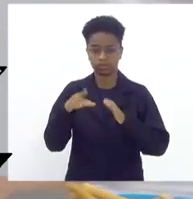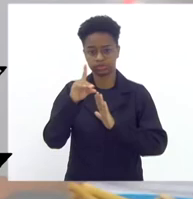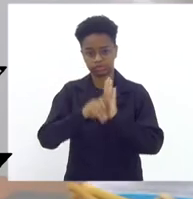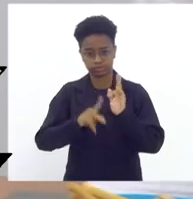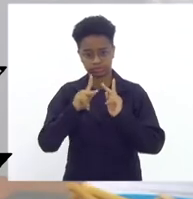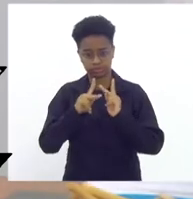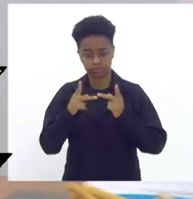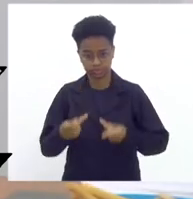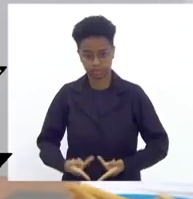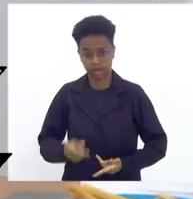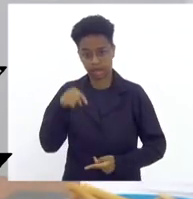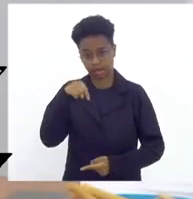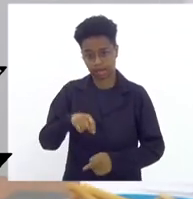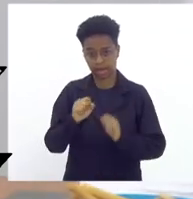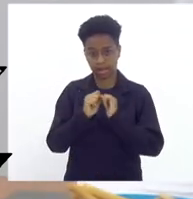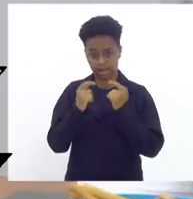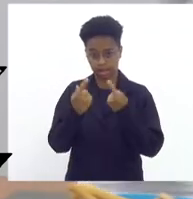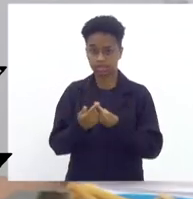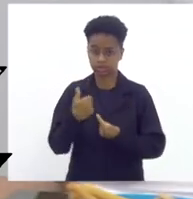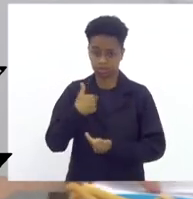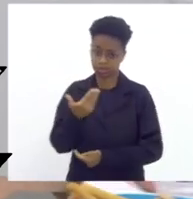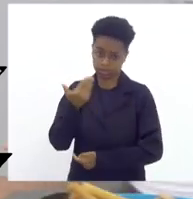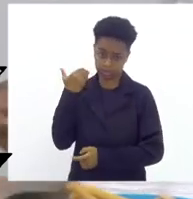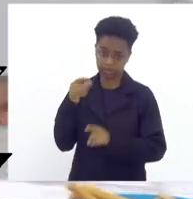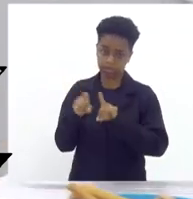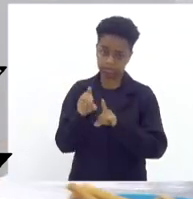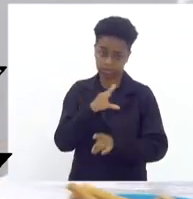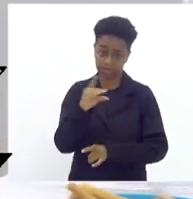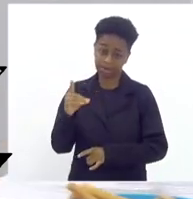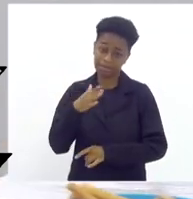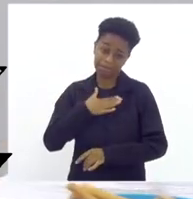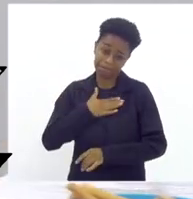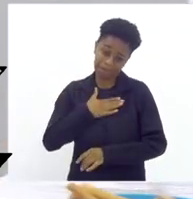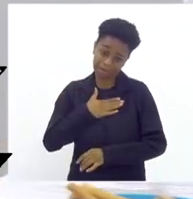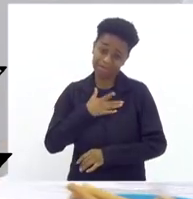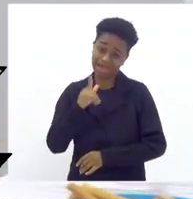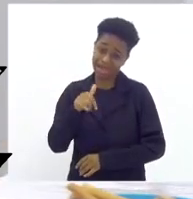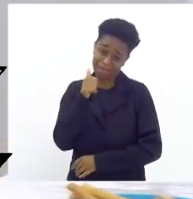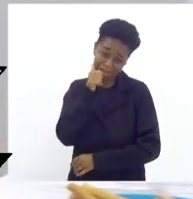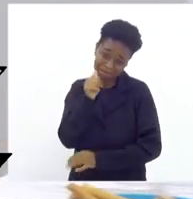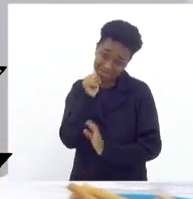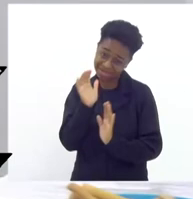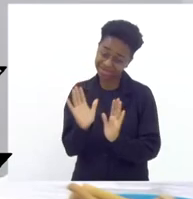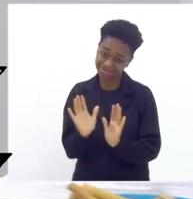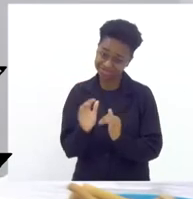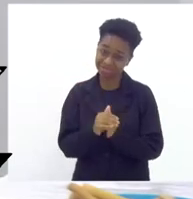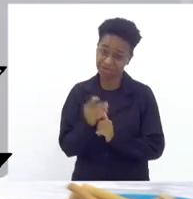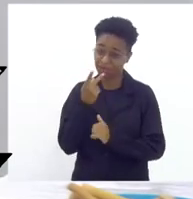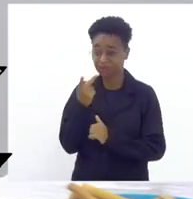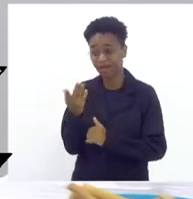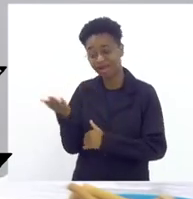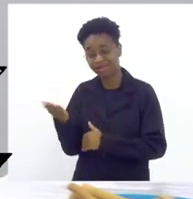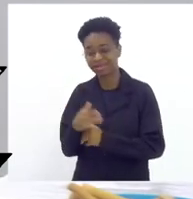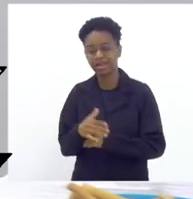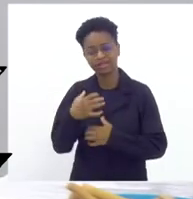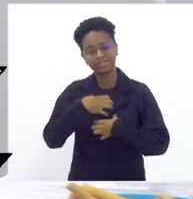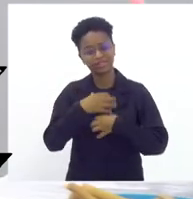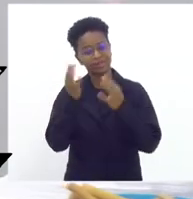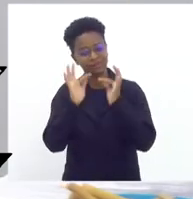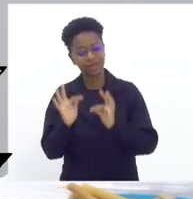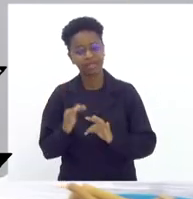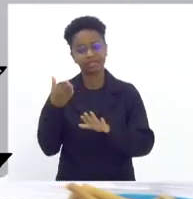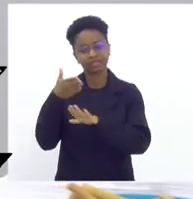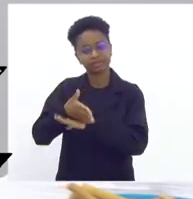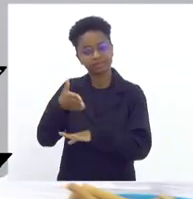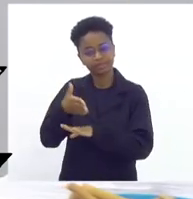Leste que um dia também coordenei mas para mim é uma menina né assim que eu achamos então fico muito feliz de estar